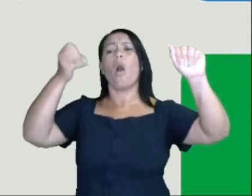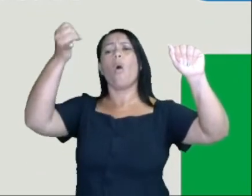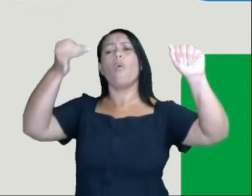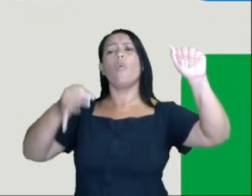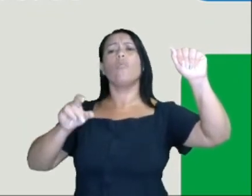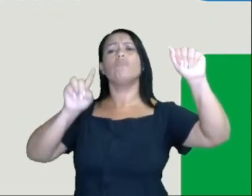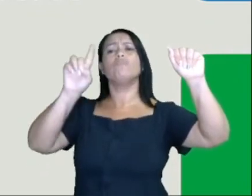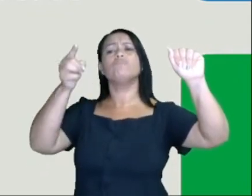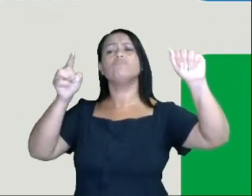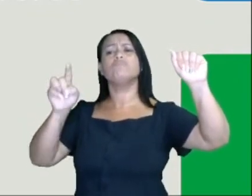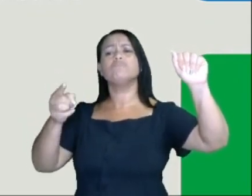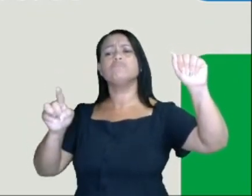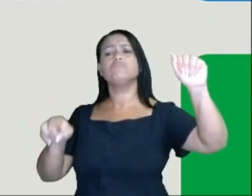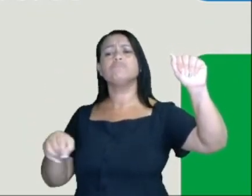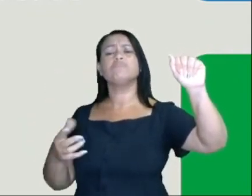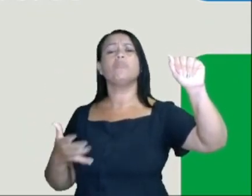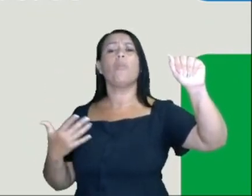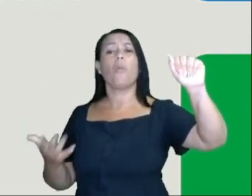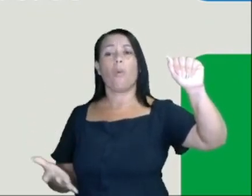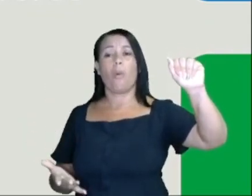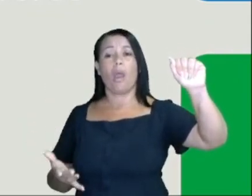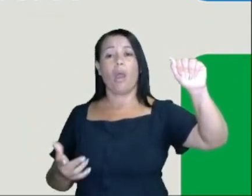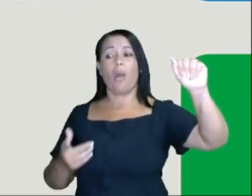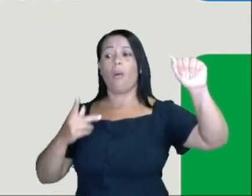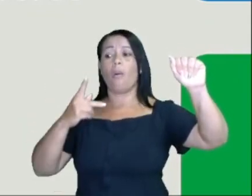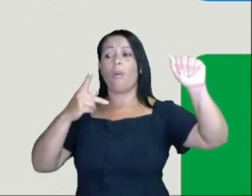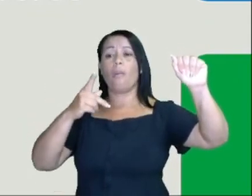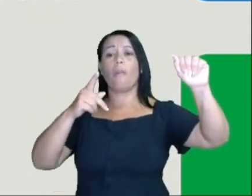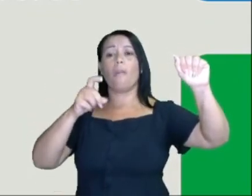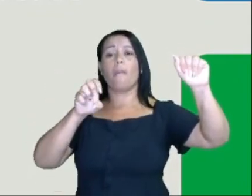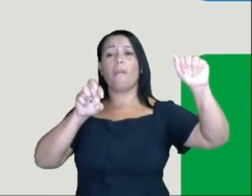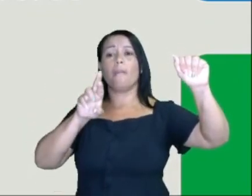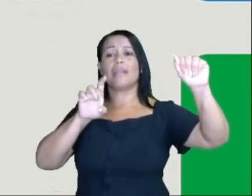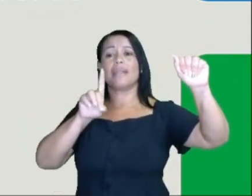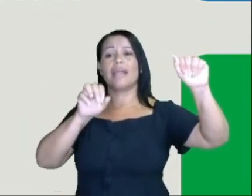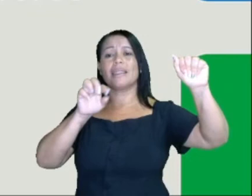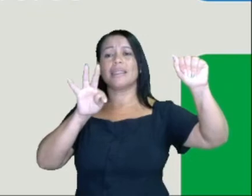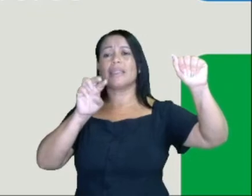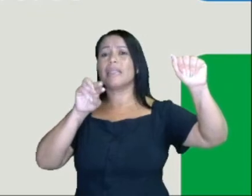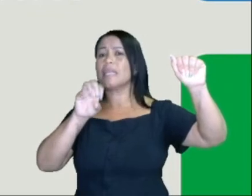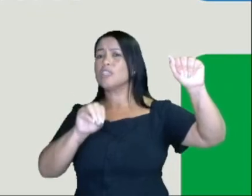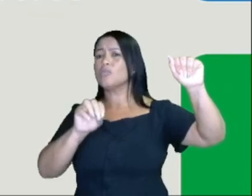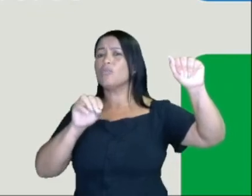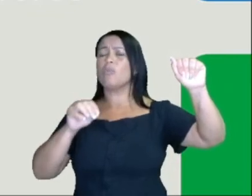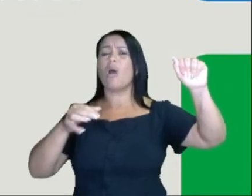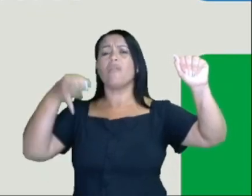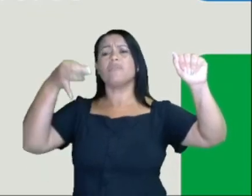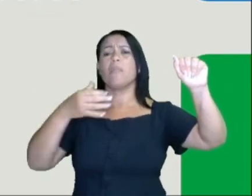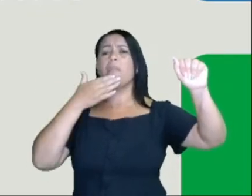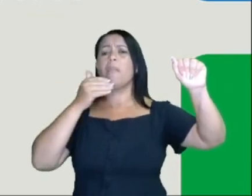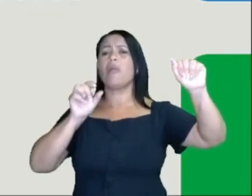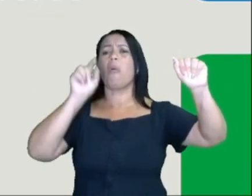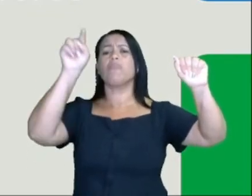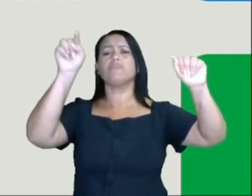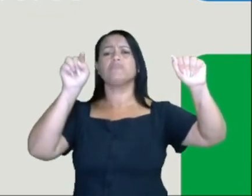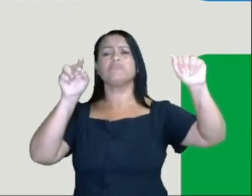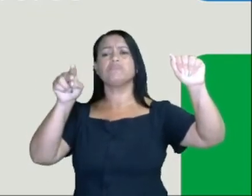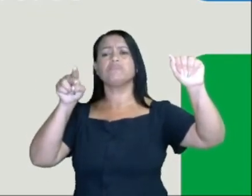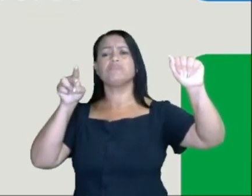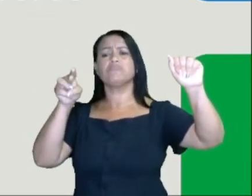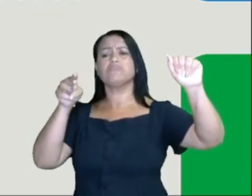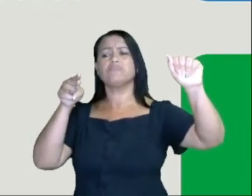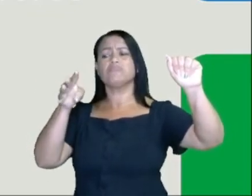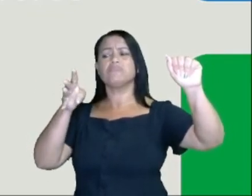animais o predatismo se enquadra melhor? Entre a rêmora e o tubarão? Entre leões e hienas? Entre